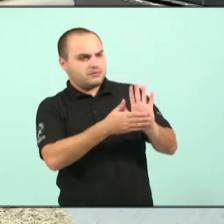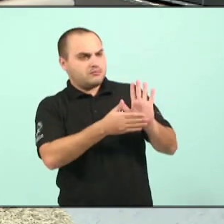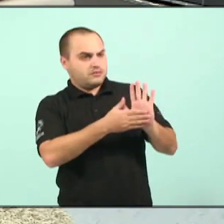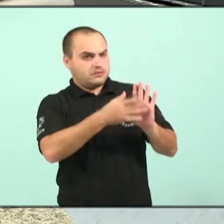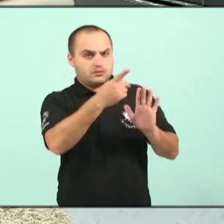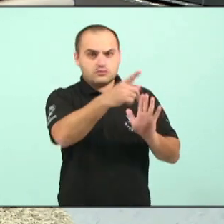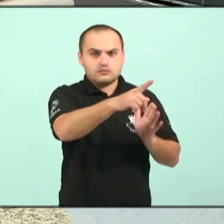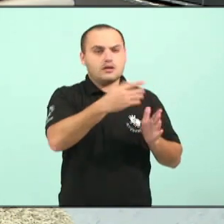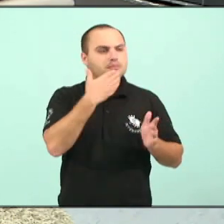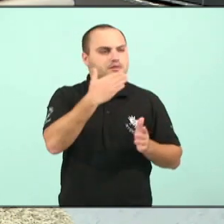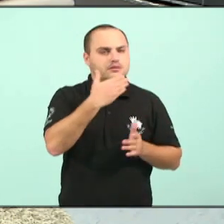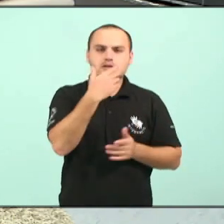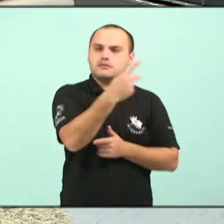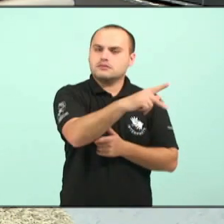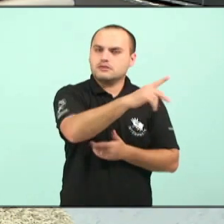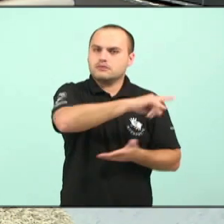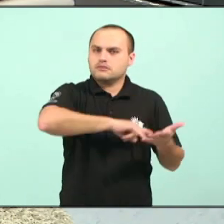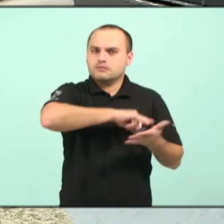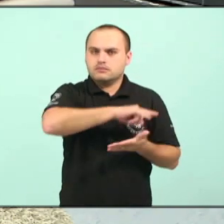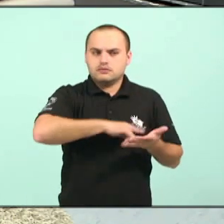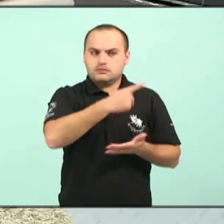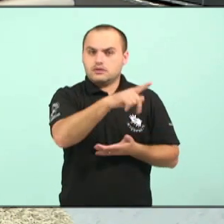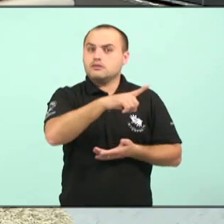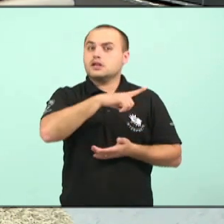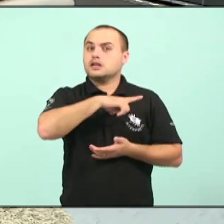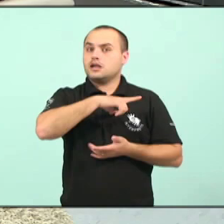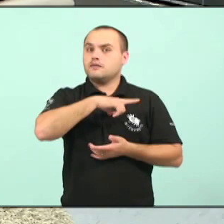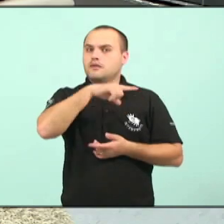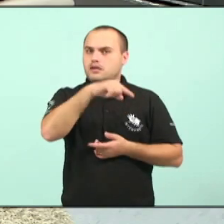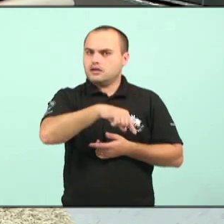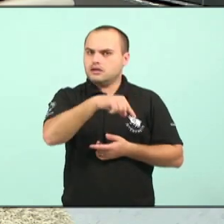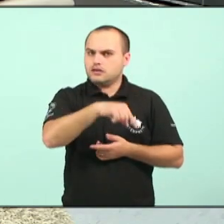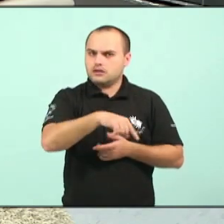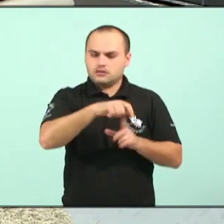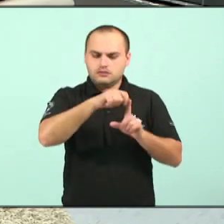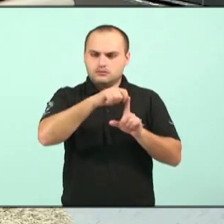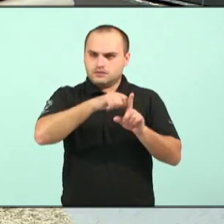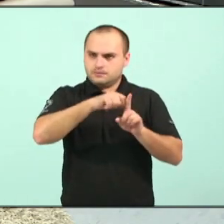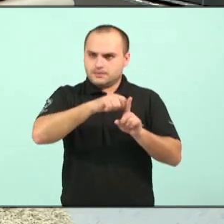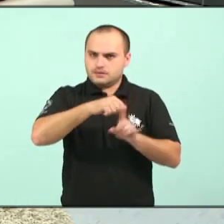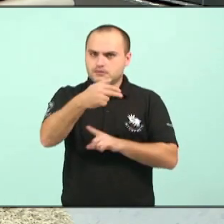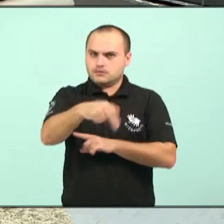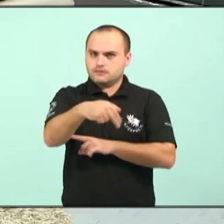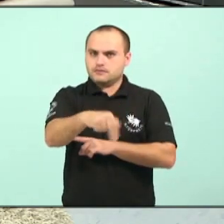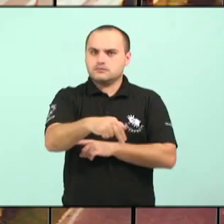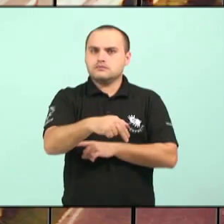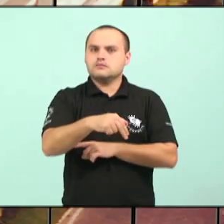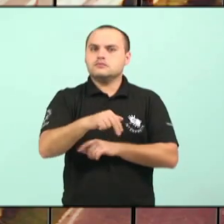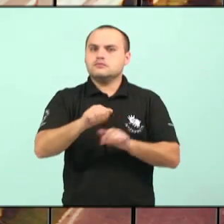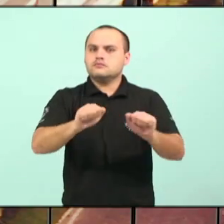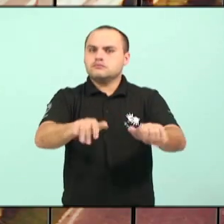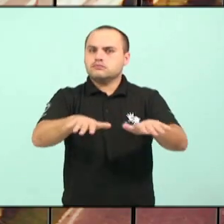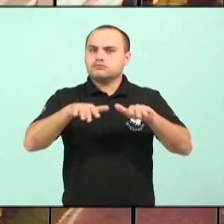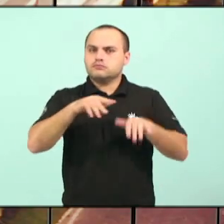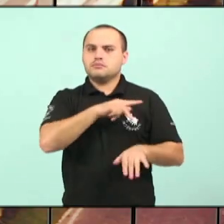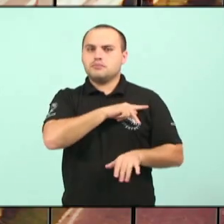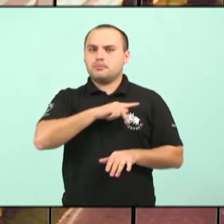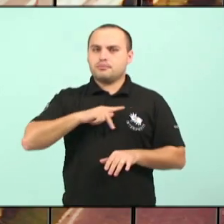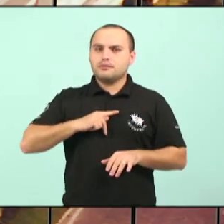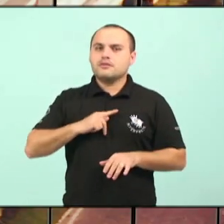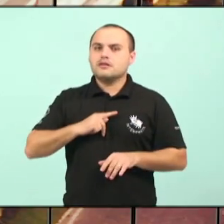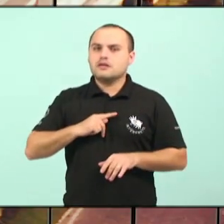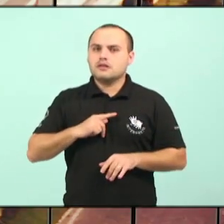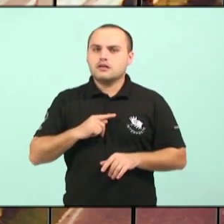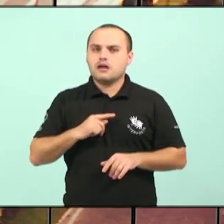aconteceu aqui há dias, final do mês de novembro, esta audiência pública para se